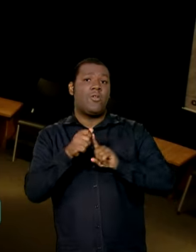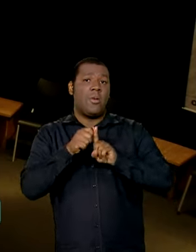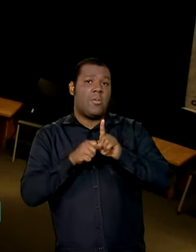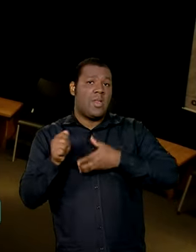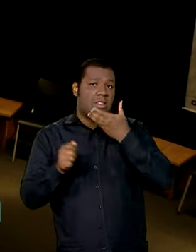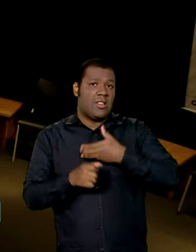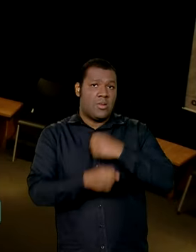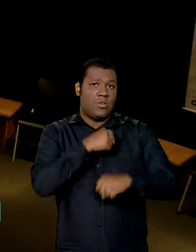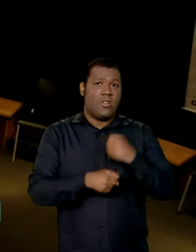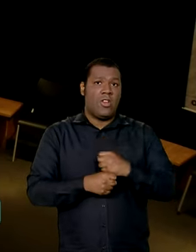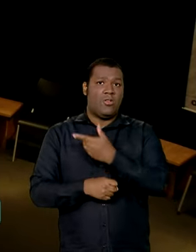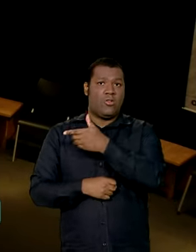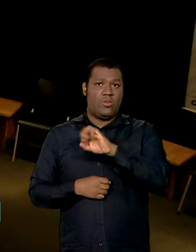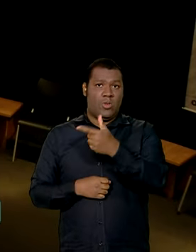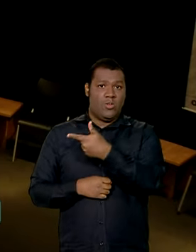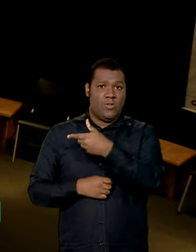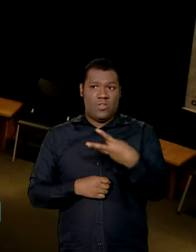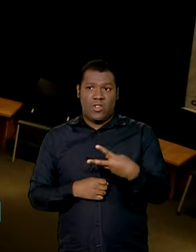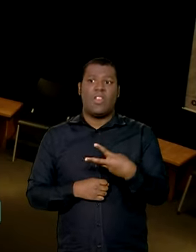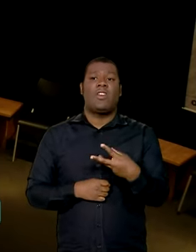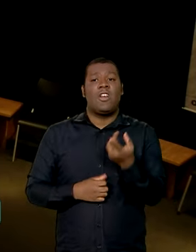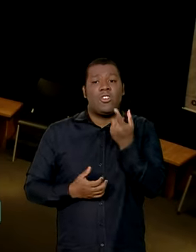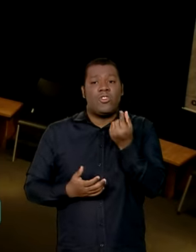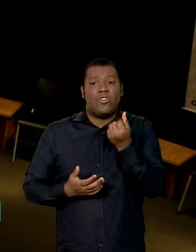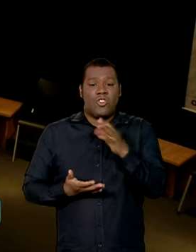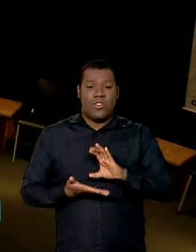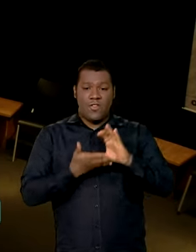investimento inicial previsto foi de